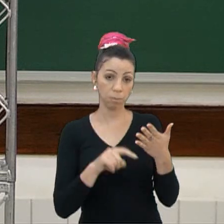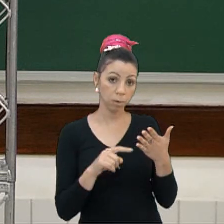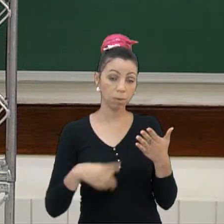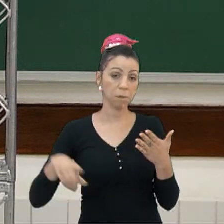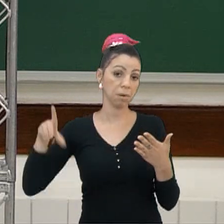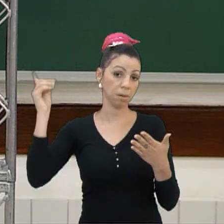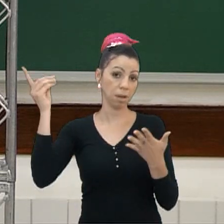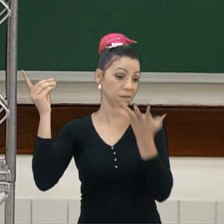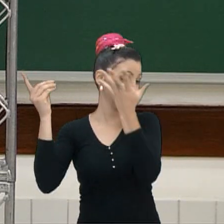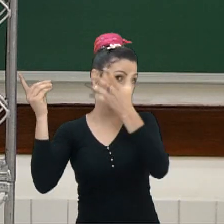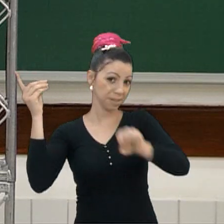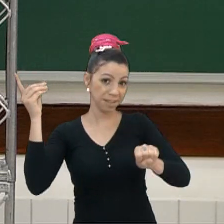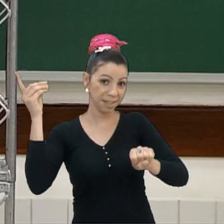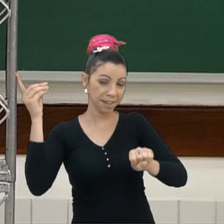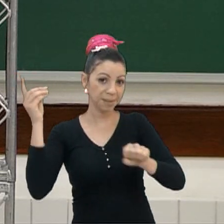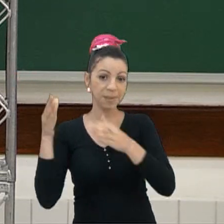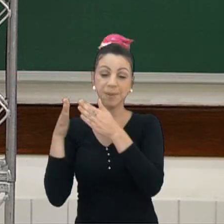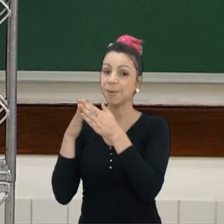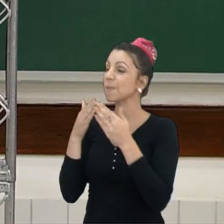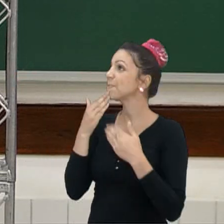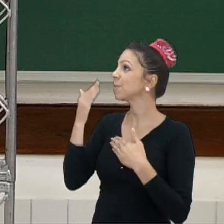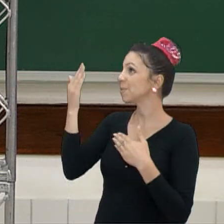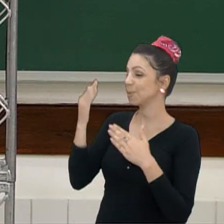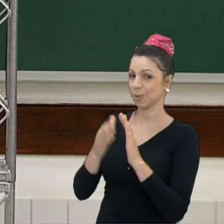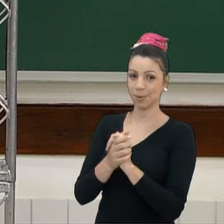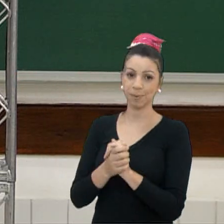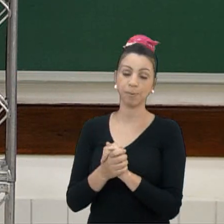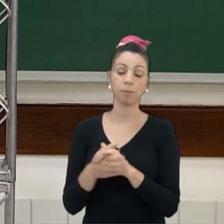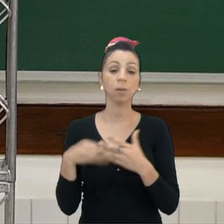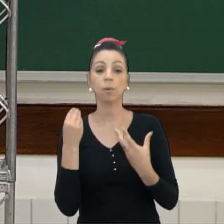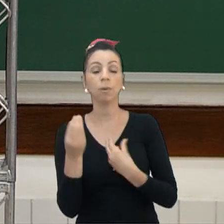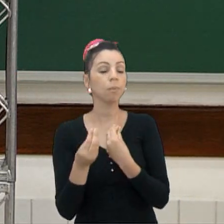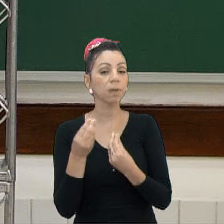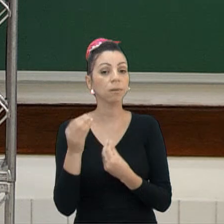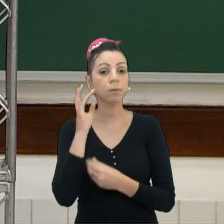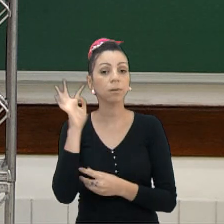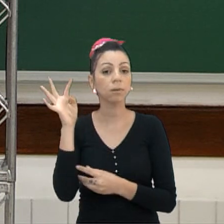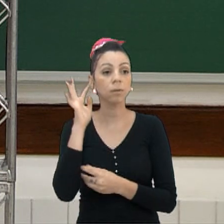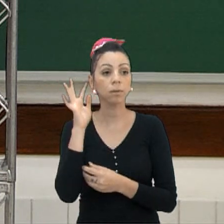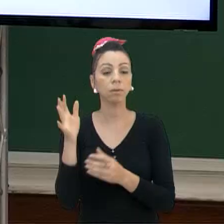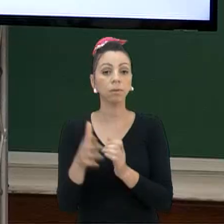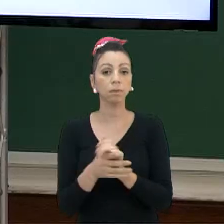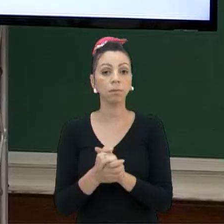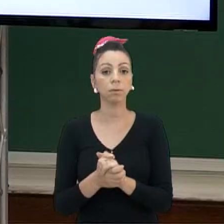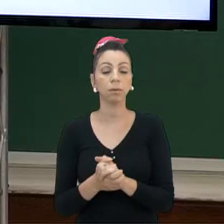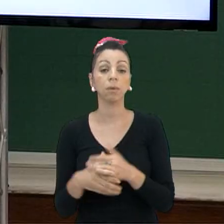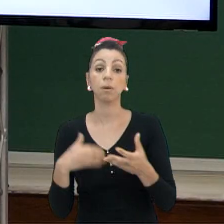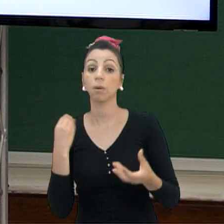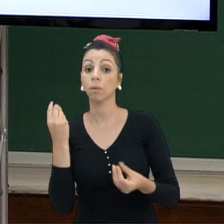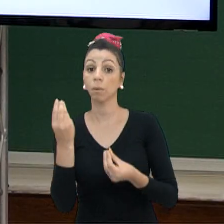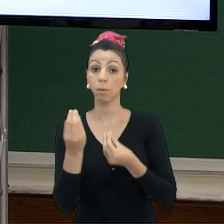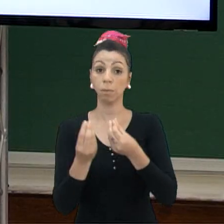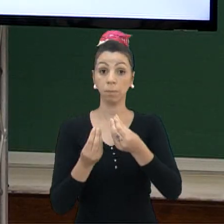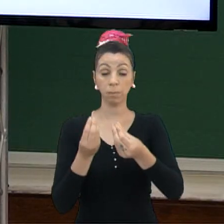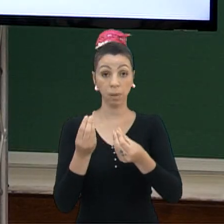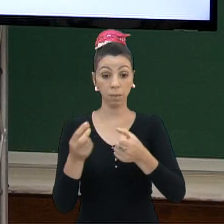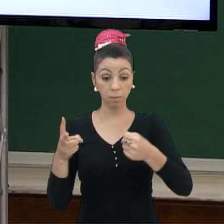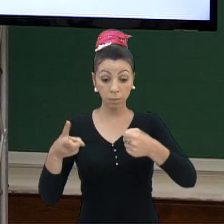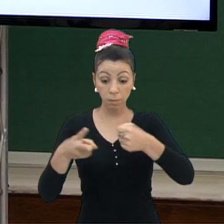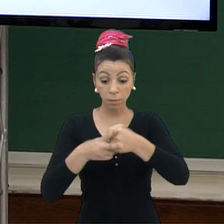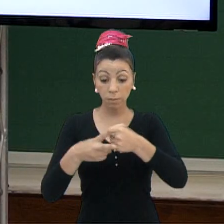feito, não tenha atendido esse pedido. O que eu vou ter que pensar? Como que vai ficar